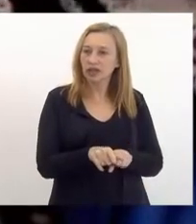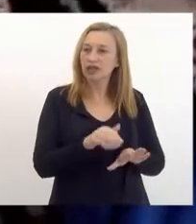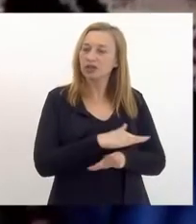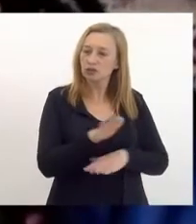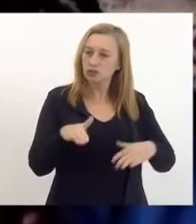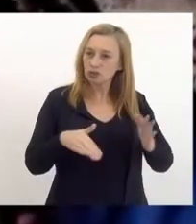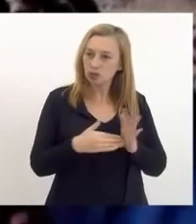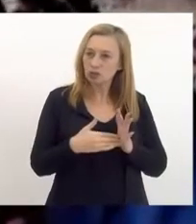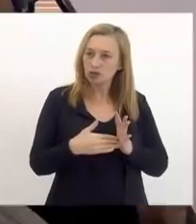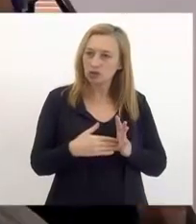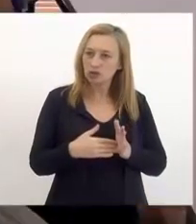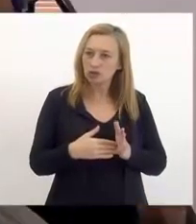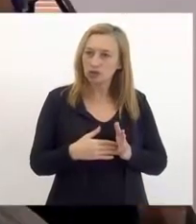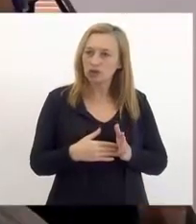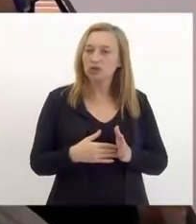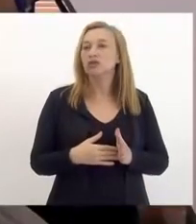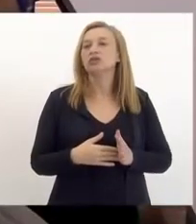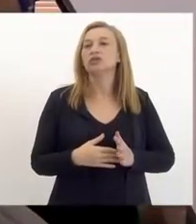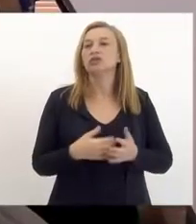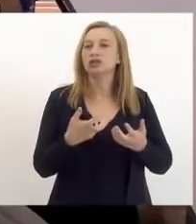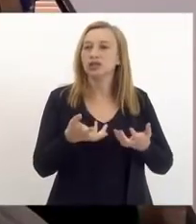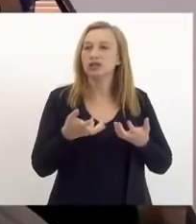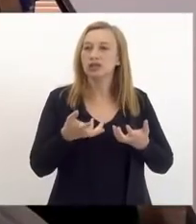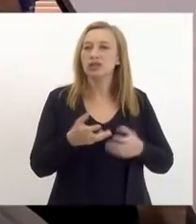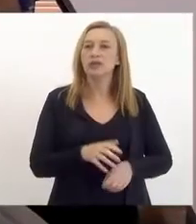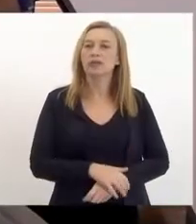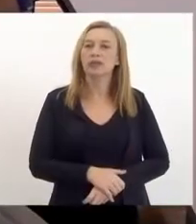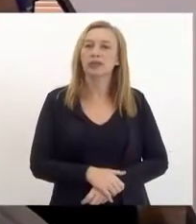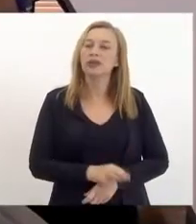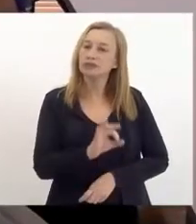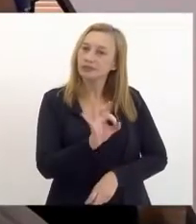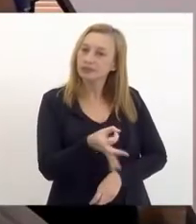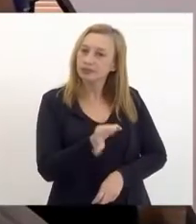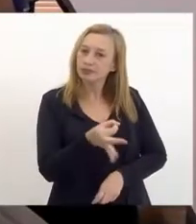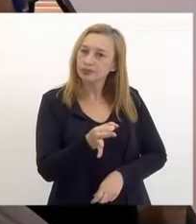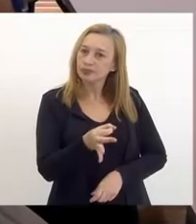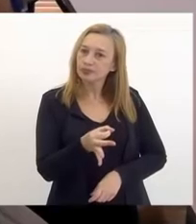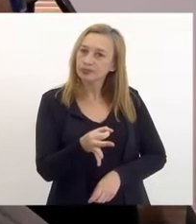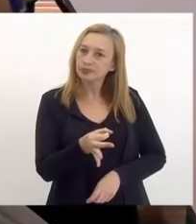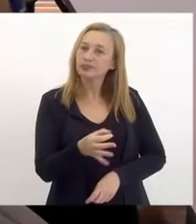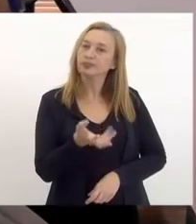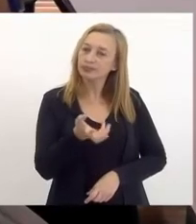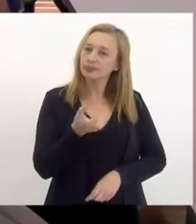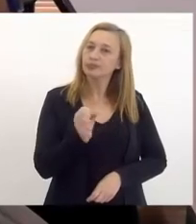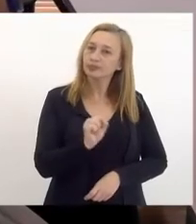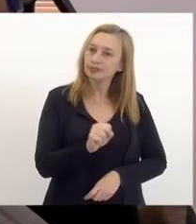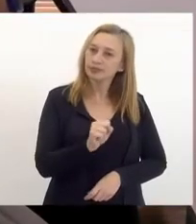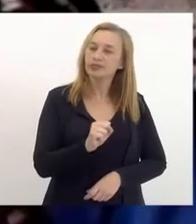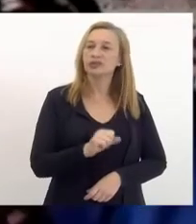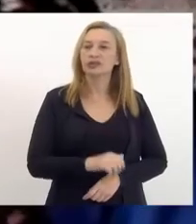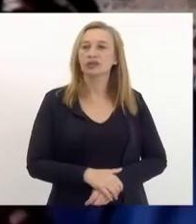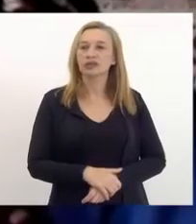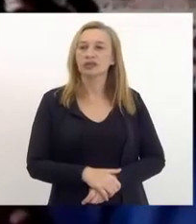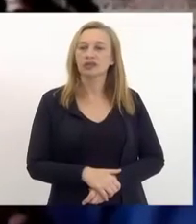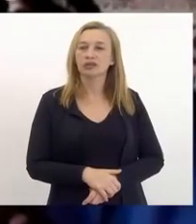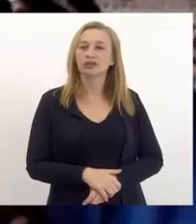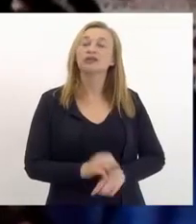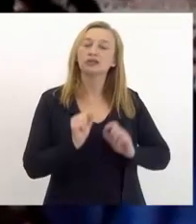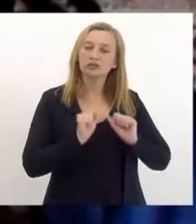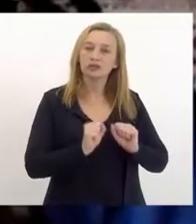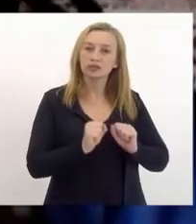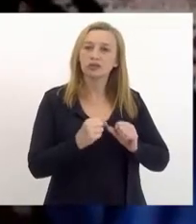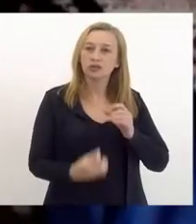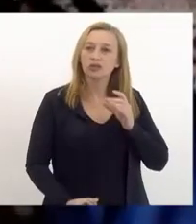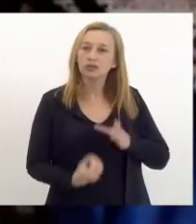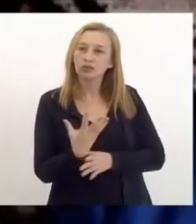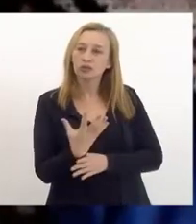todas e a todos os deputados que assim o quiserem, e com certeza hão de querer, e que possamos